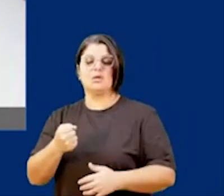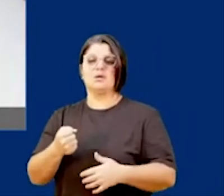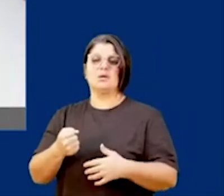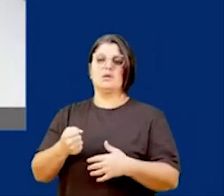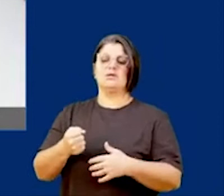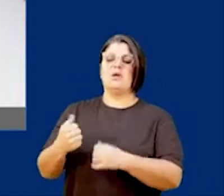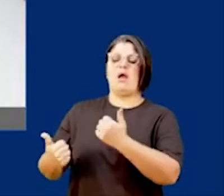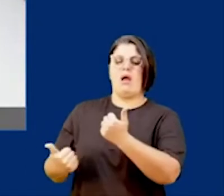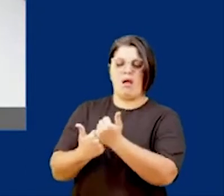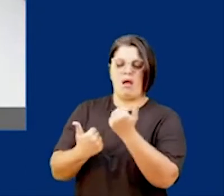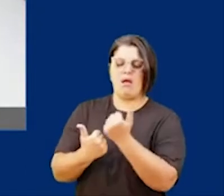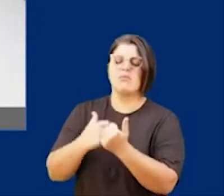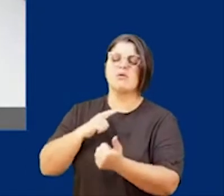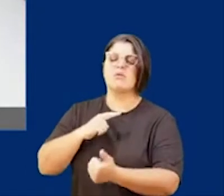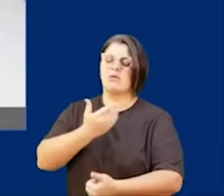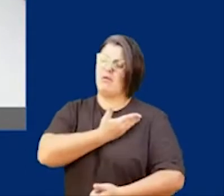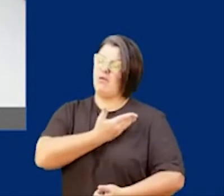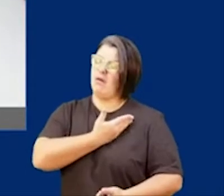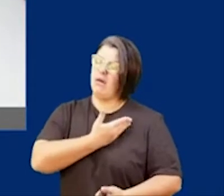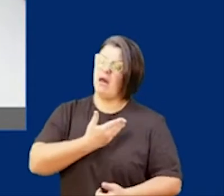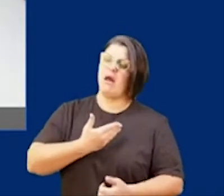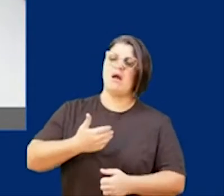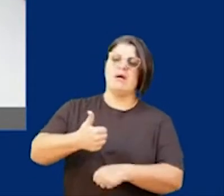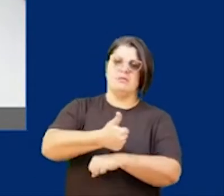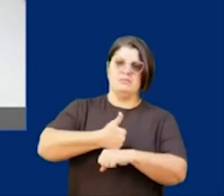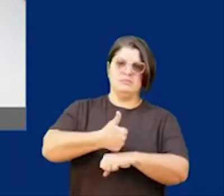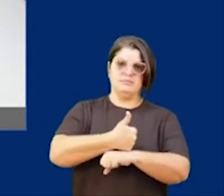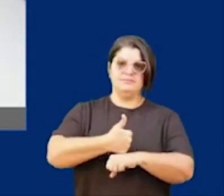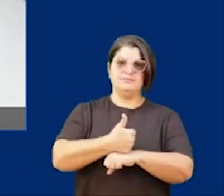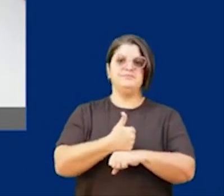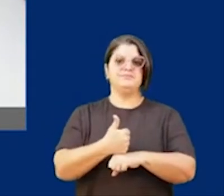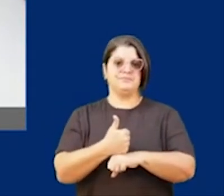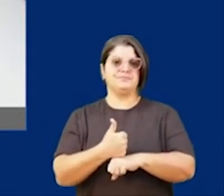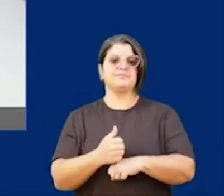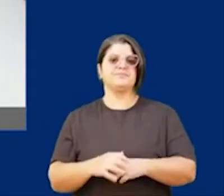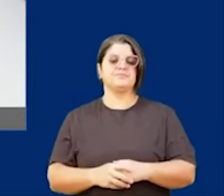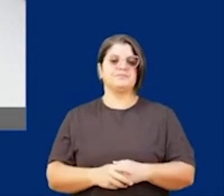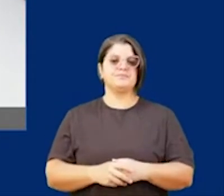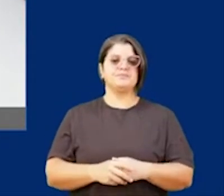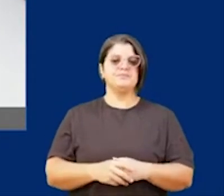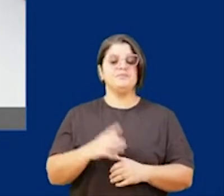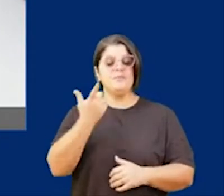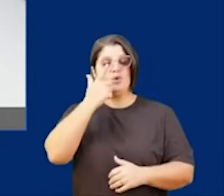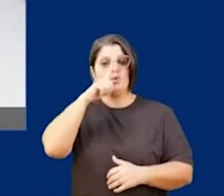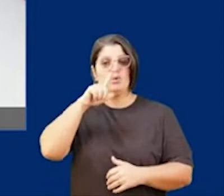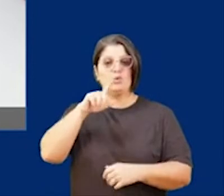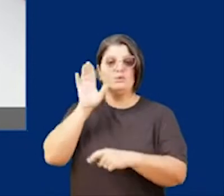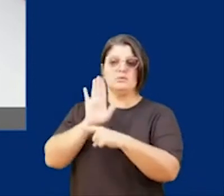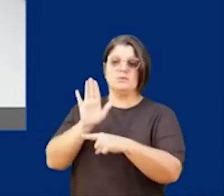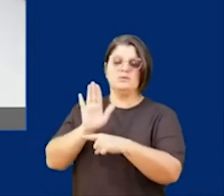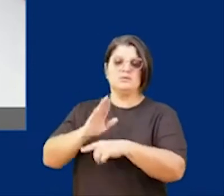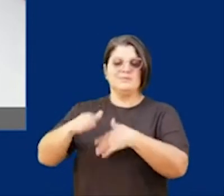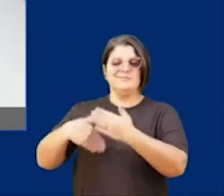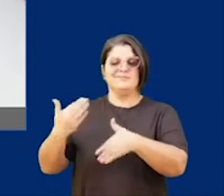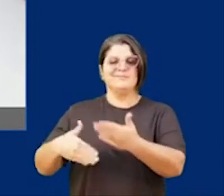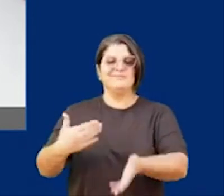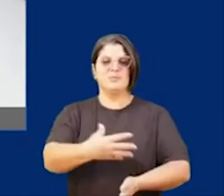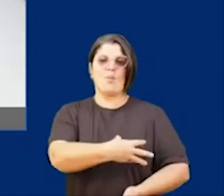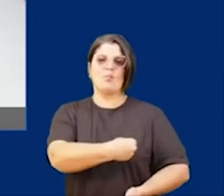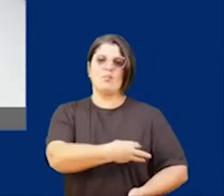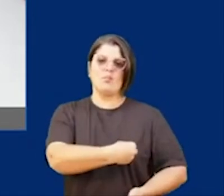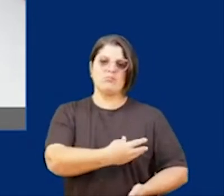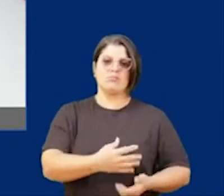algumas colegas de profissão também, né, para conseguir ajudar e passar por esse processo da amamentação,